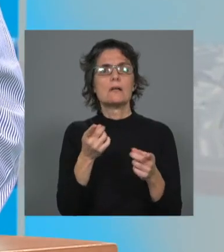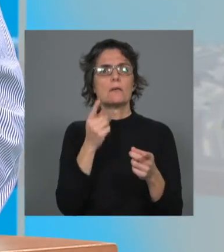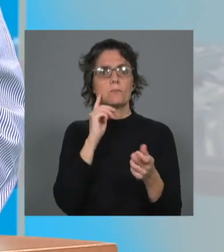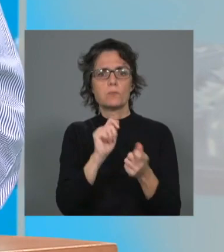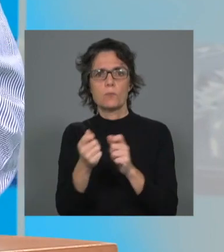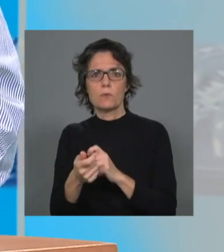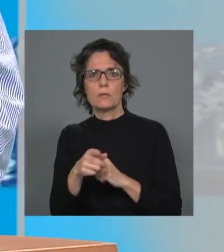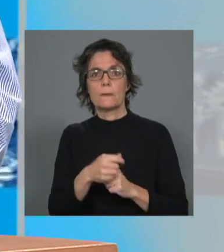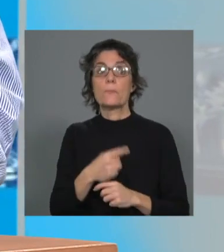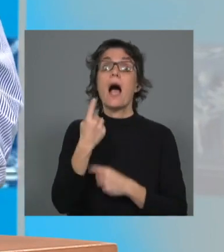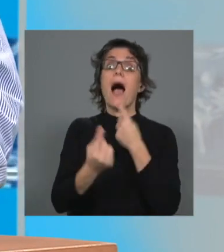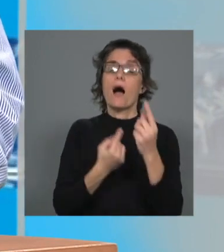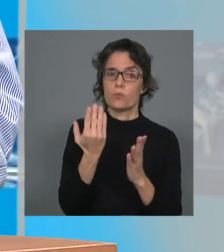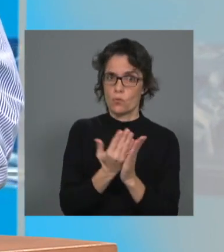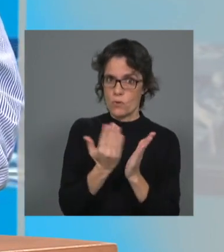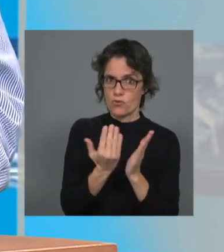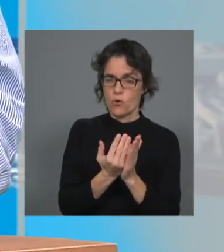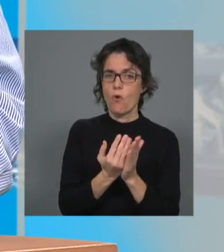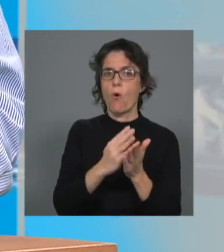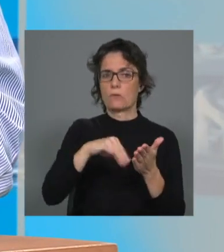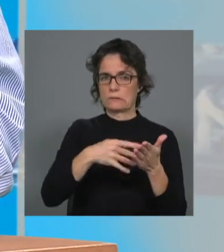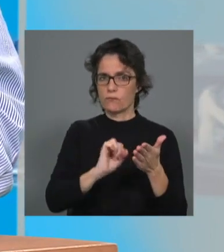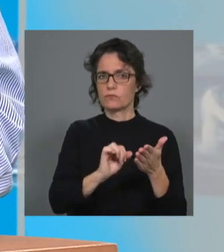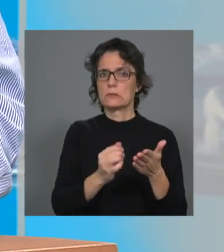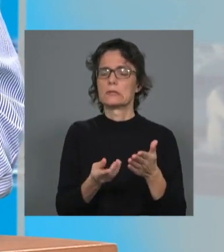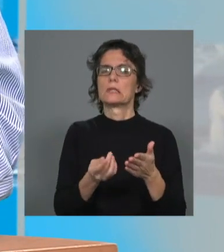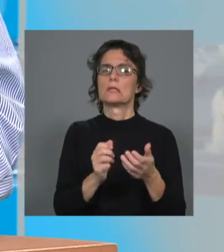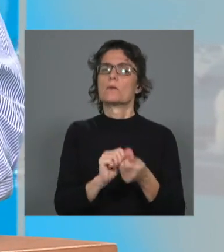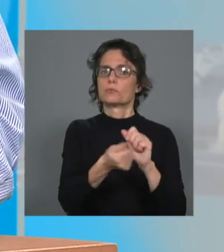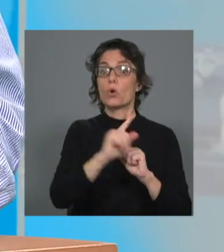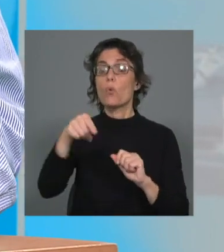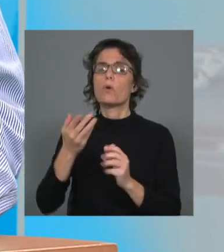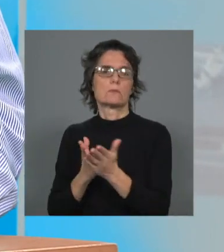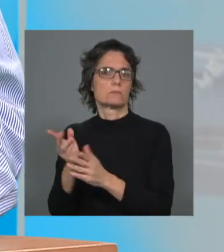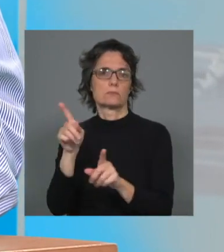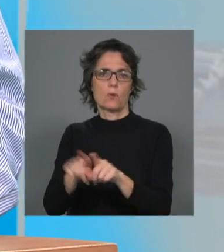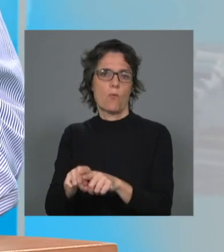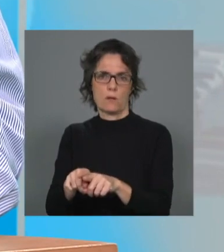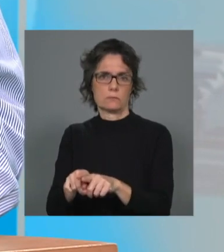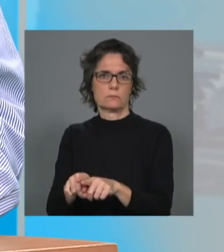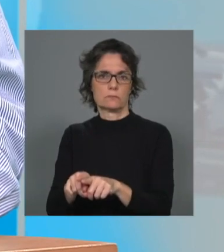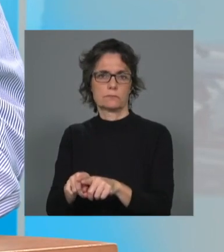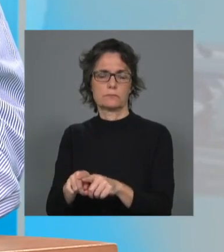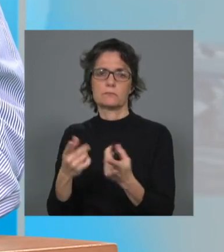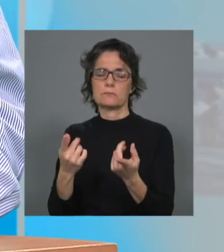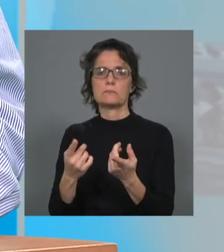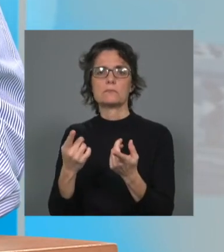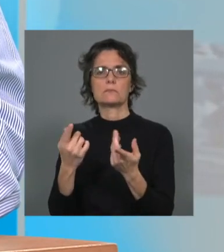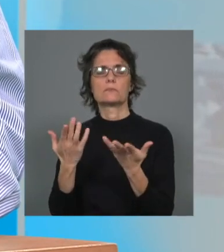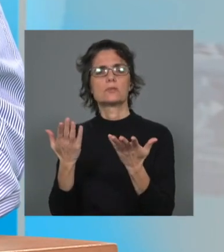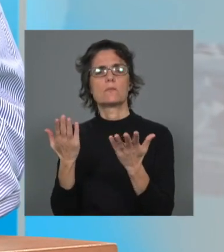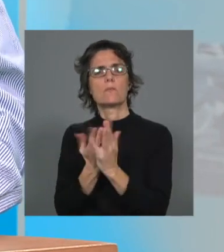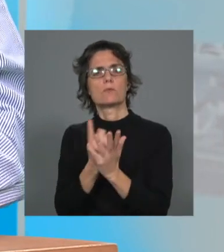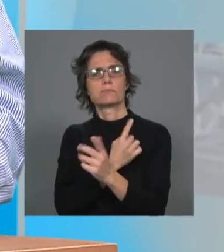escolas que efetivamente alteraram o seu calendário escolar, outras que mantiveram o seu calendário escolar. Muitos colégios mantiveram o seu calendário